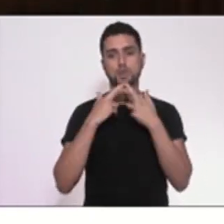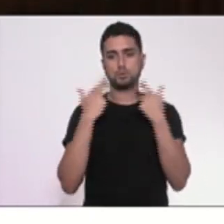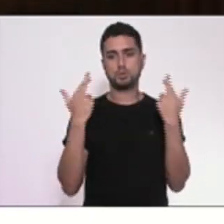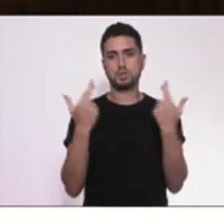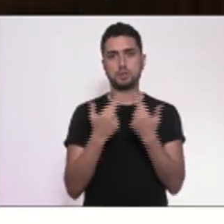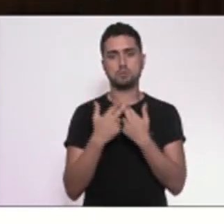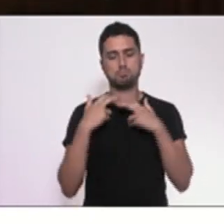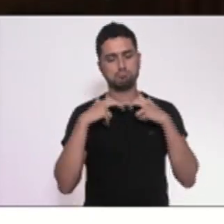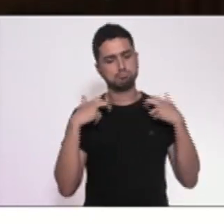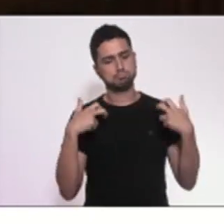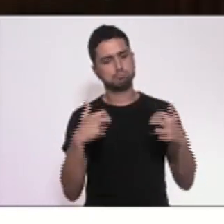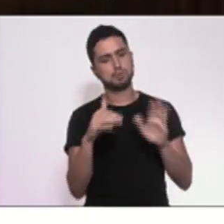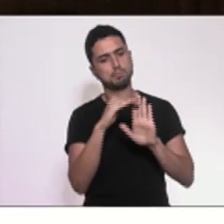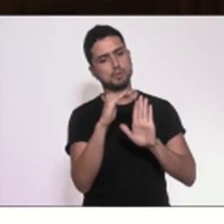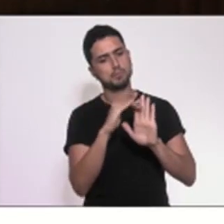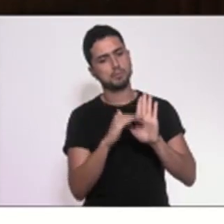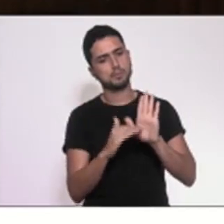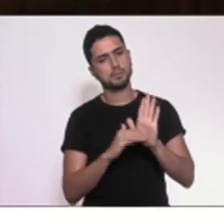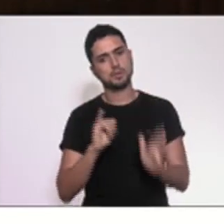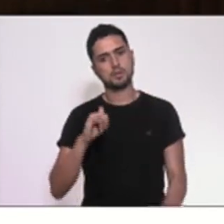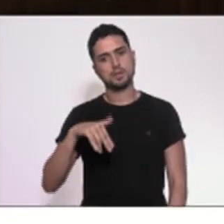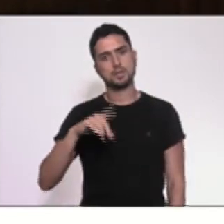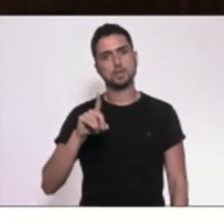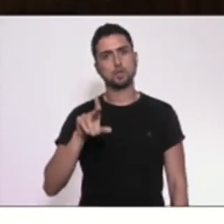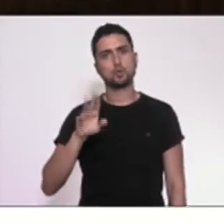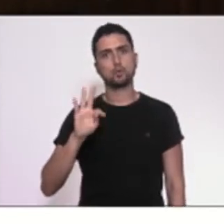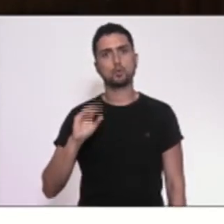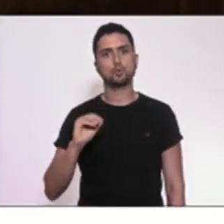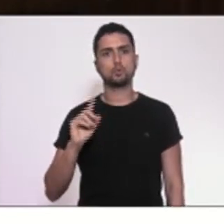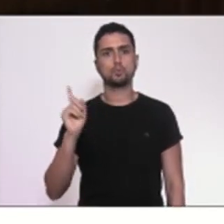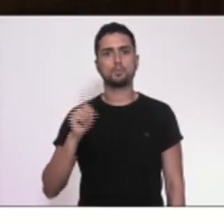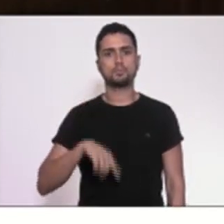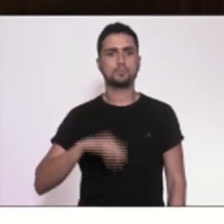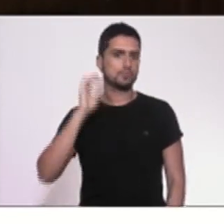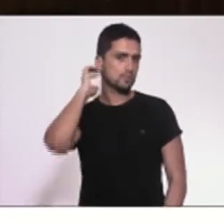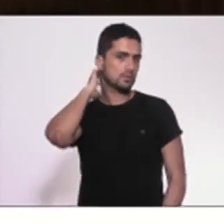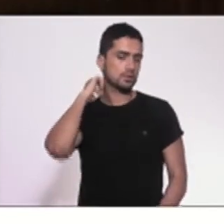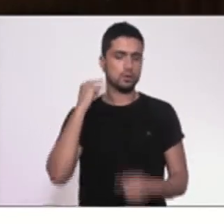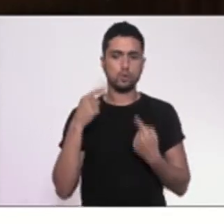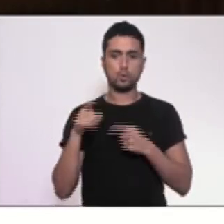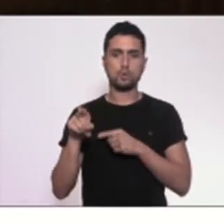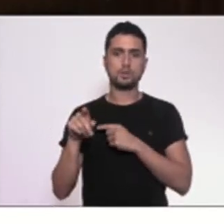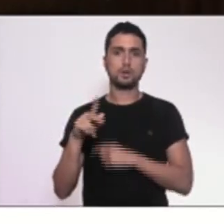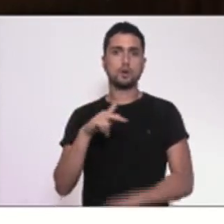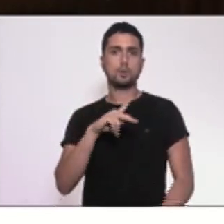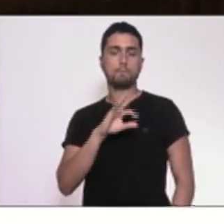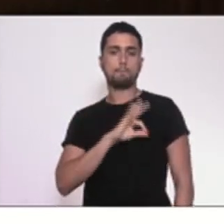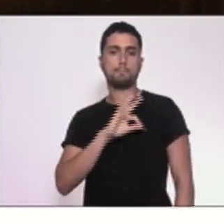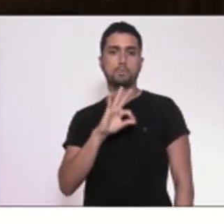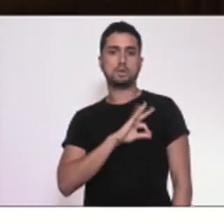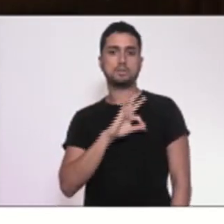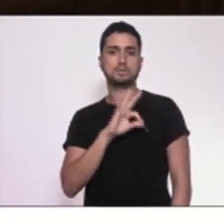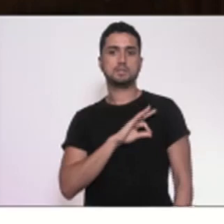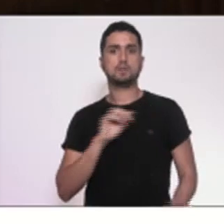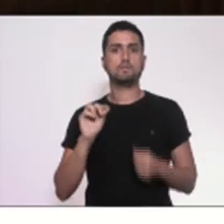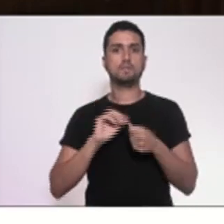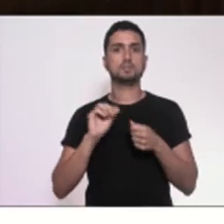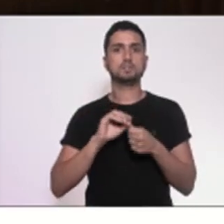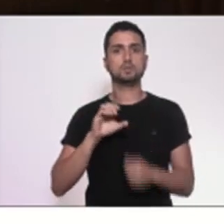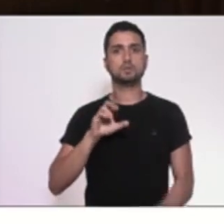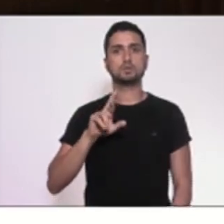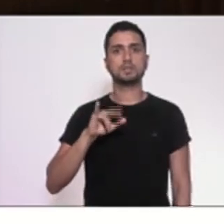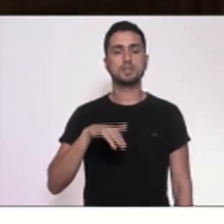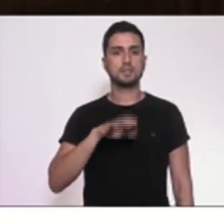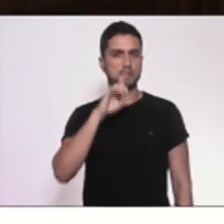destinado a policiais que tenham praticado crimes. Citou Eldorado de Carajás, citou